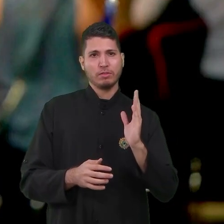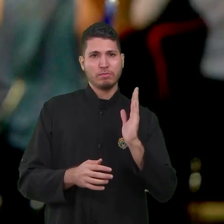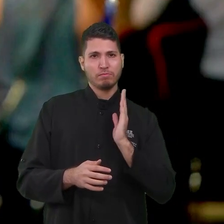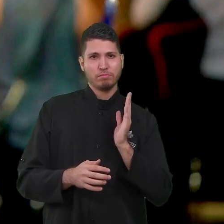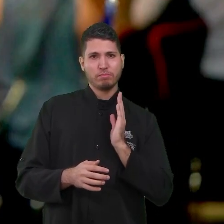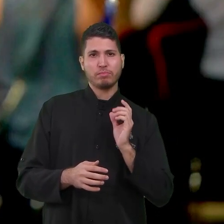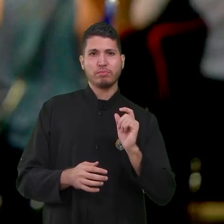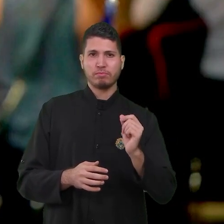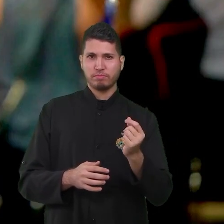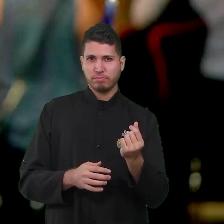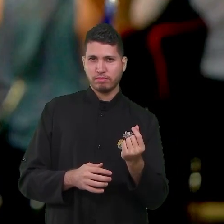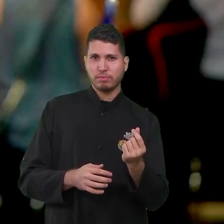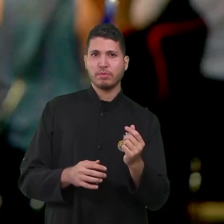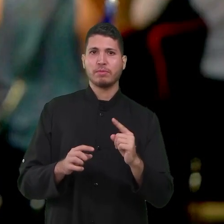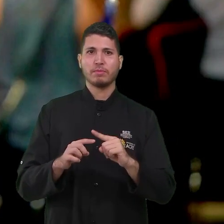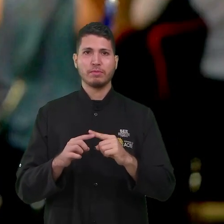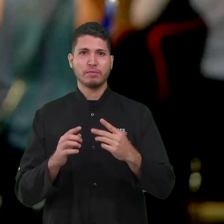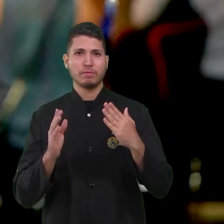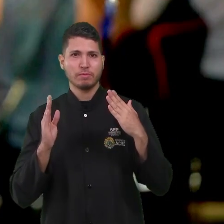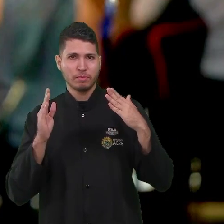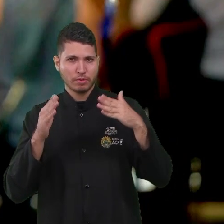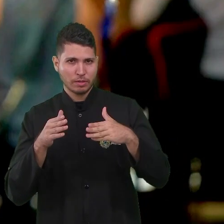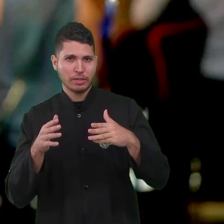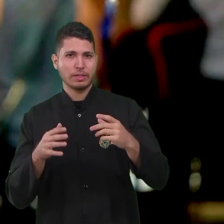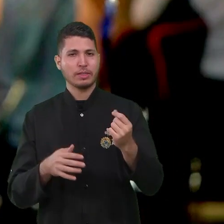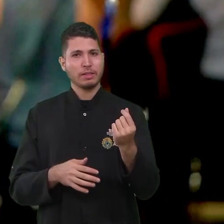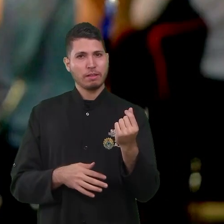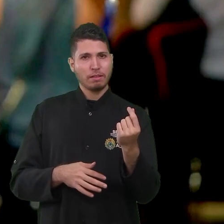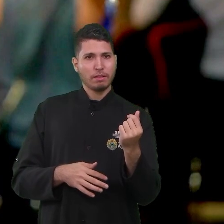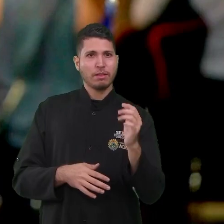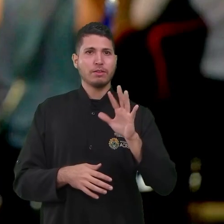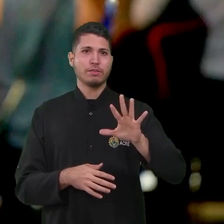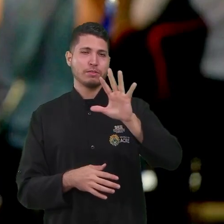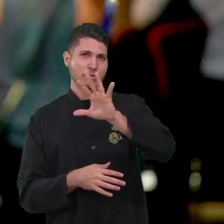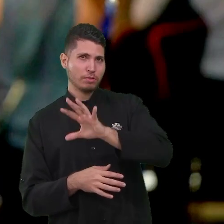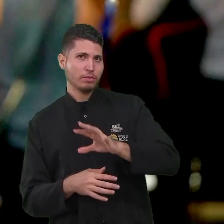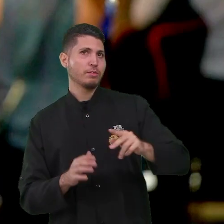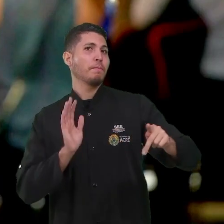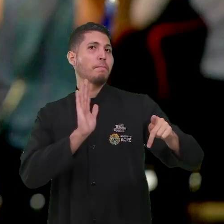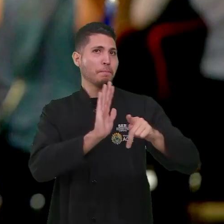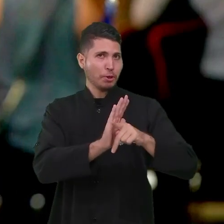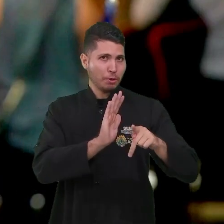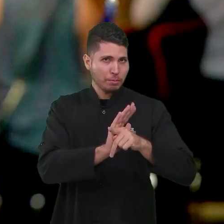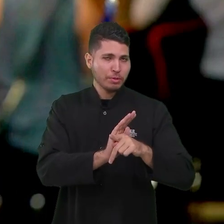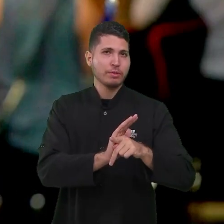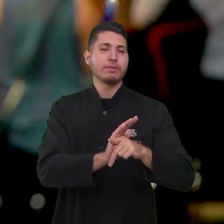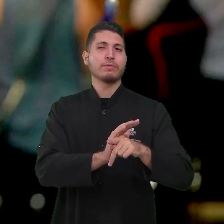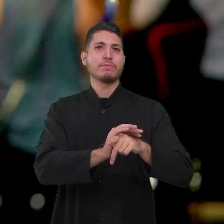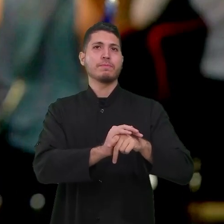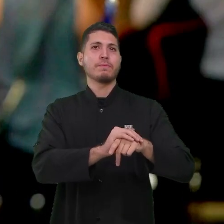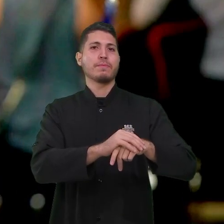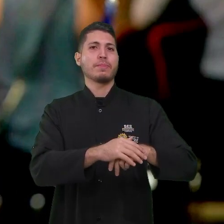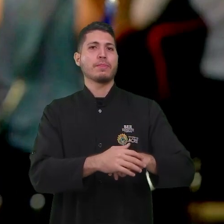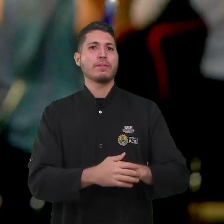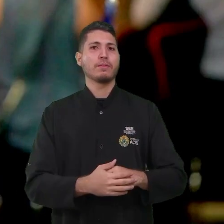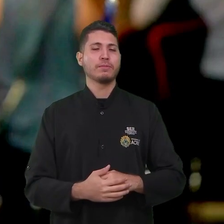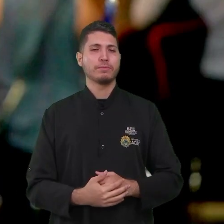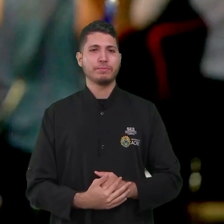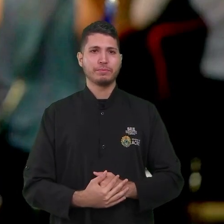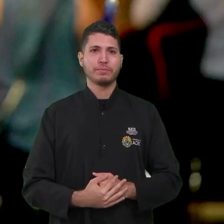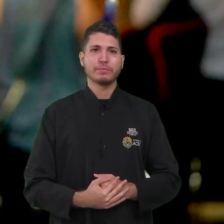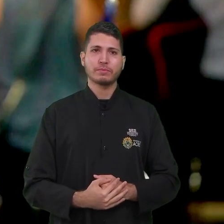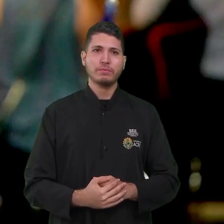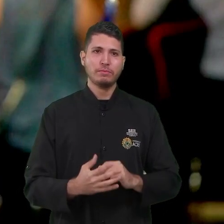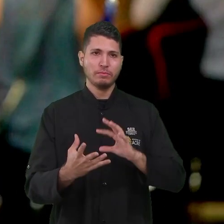produzem. Outra questão também são os conflitos, as disputas por recursos estratégicos, como é o